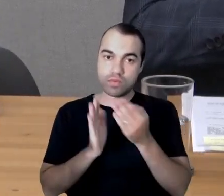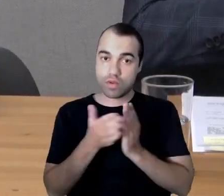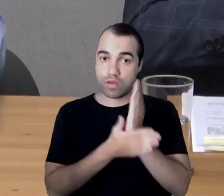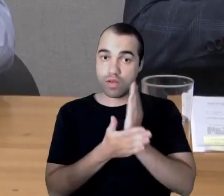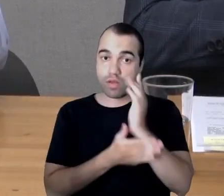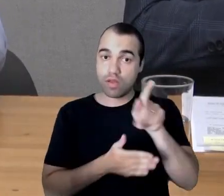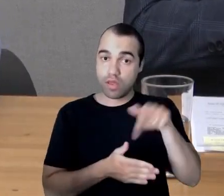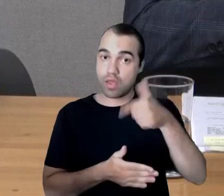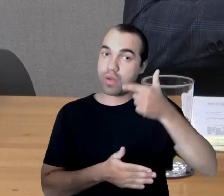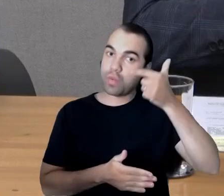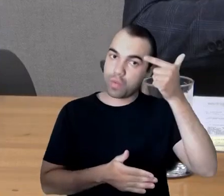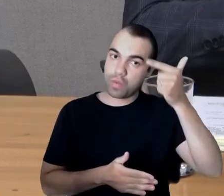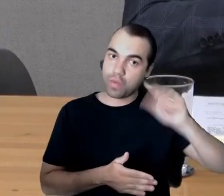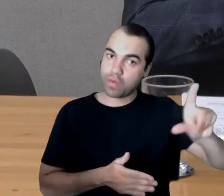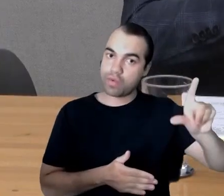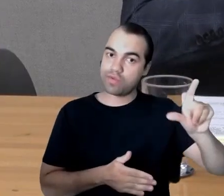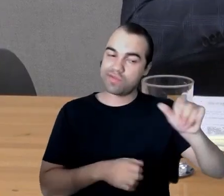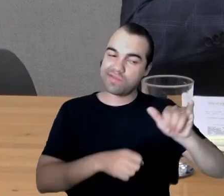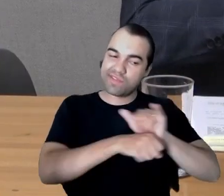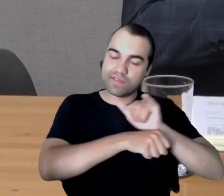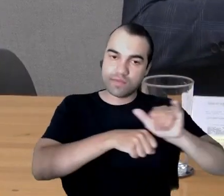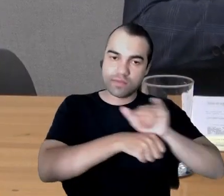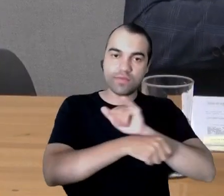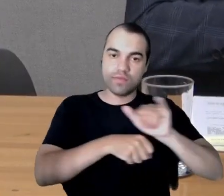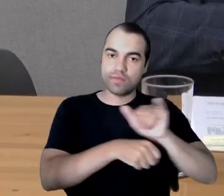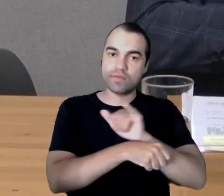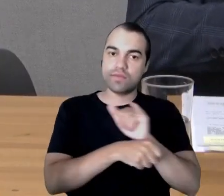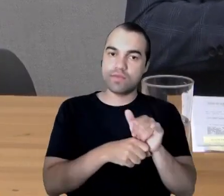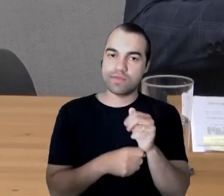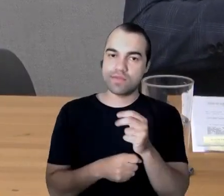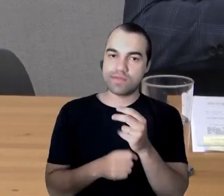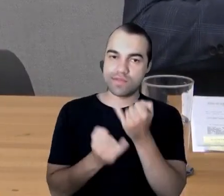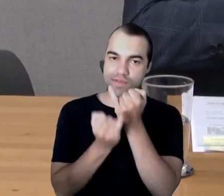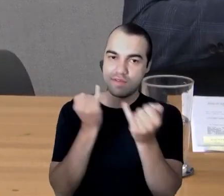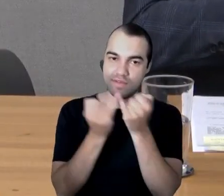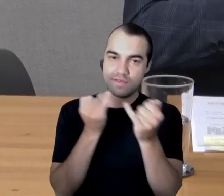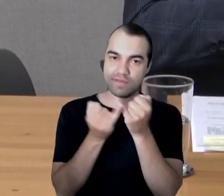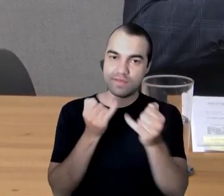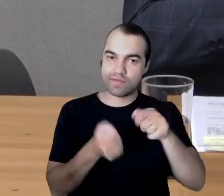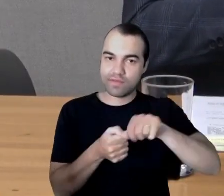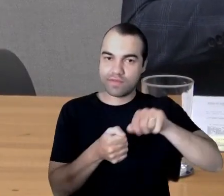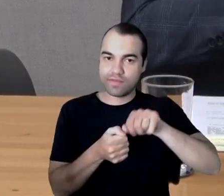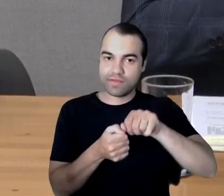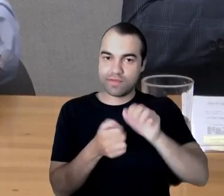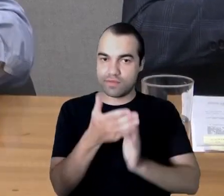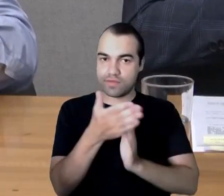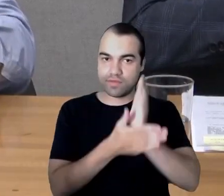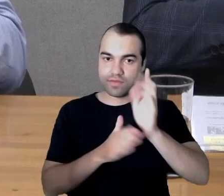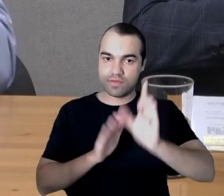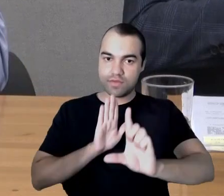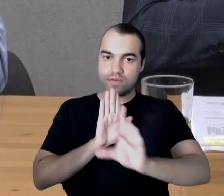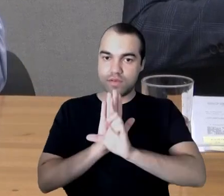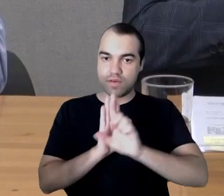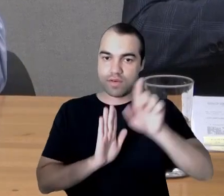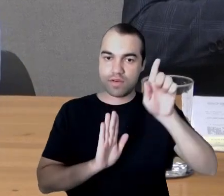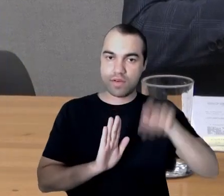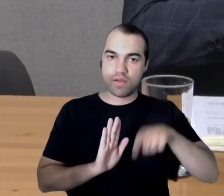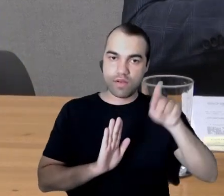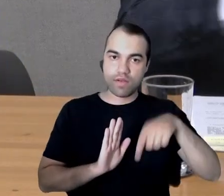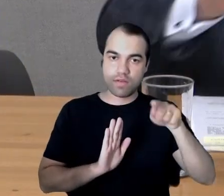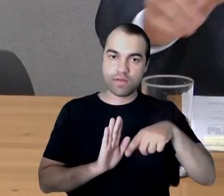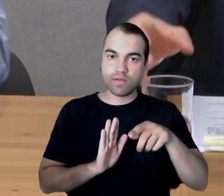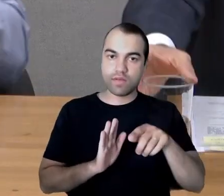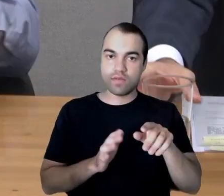mais um puxadinho né é parecido com que vai ser feito a partir da aprovação dessa lei né são puxadinhos no beco